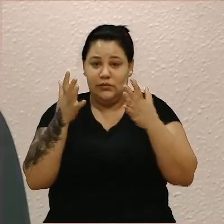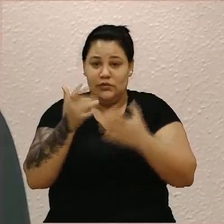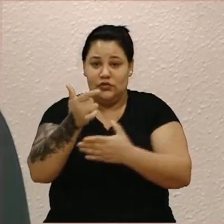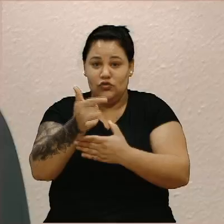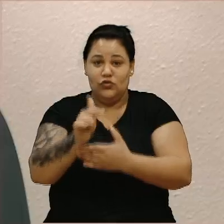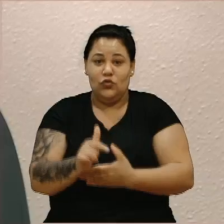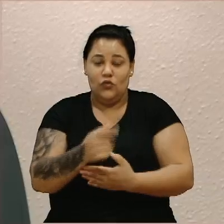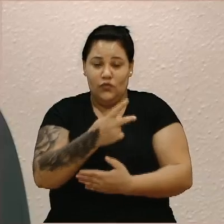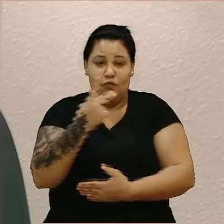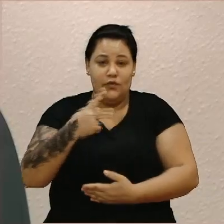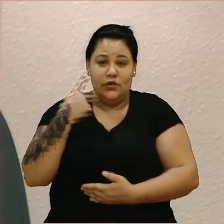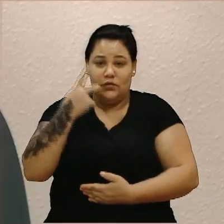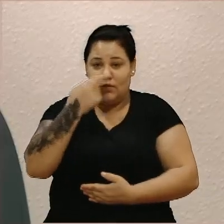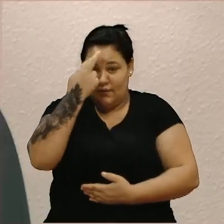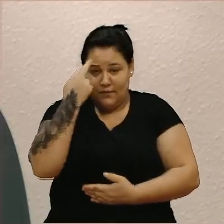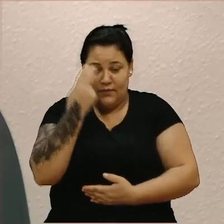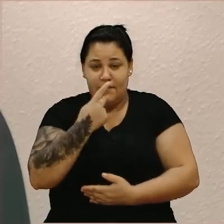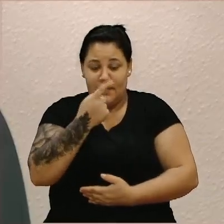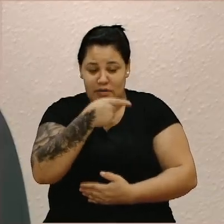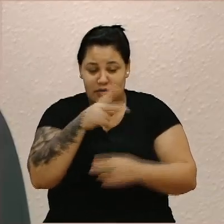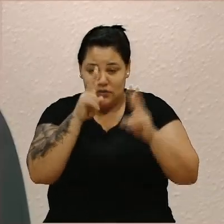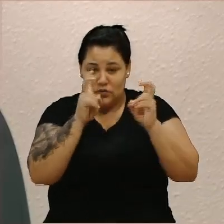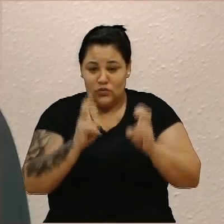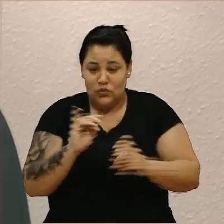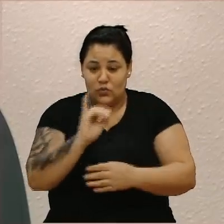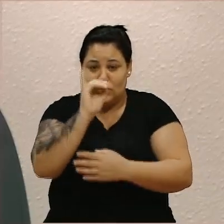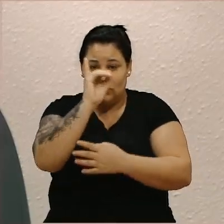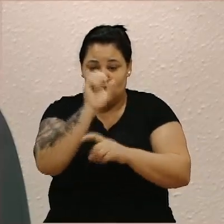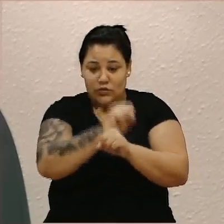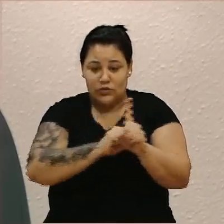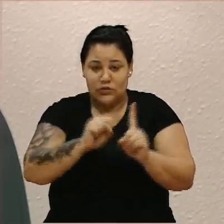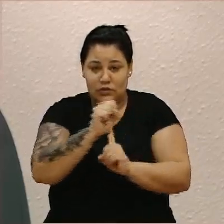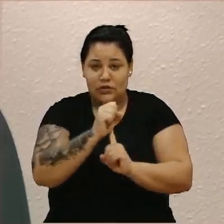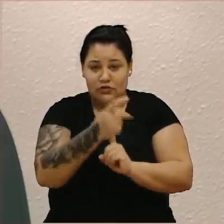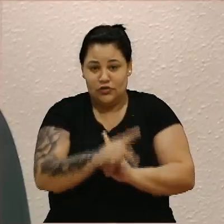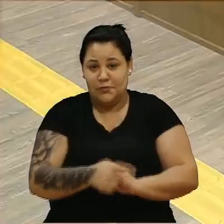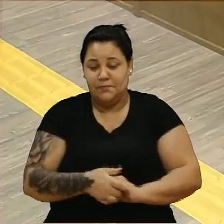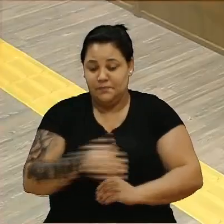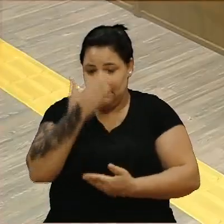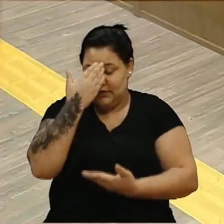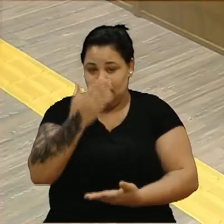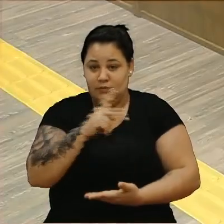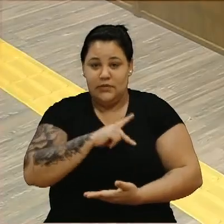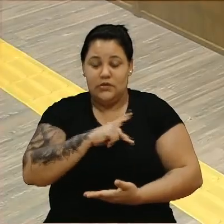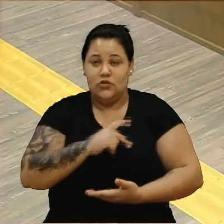Bueno, por ter trazido essa temática tão importante para a nossa sociedade, para a nossa casa aqui. Obrigado, senhor presidente. Obrigado. Com a palavra